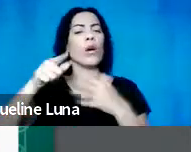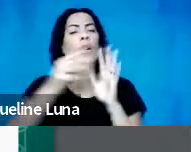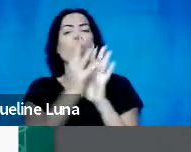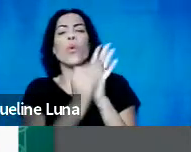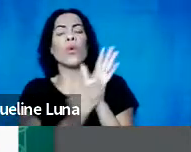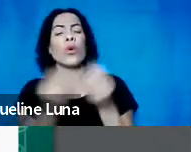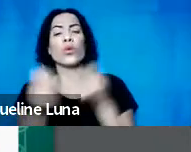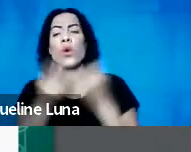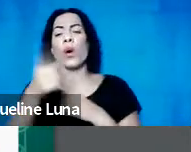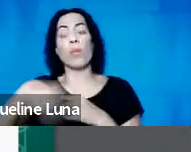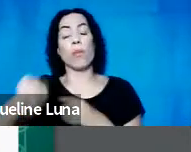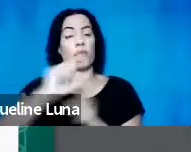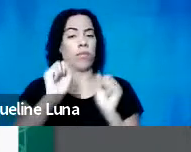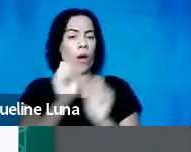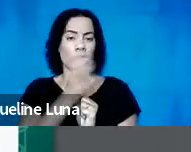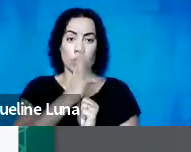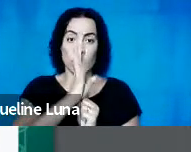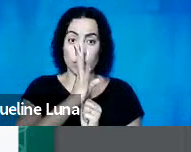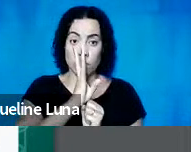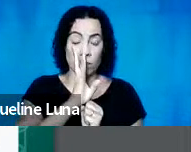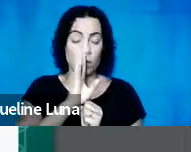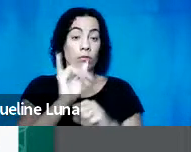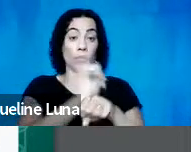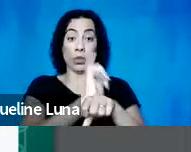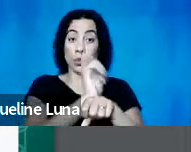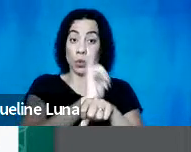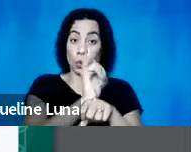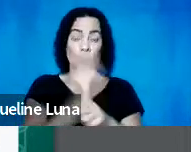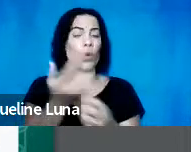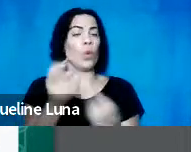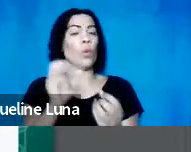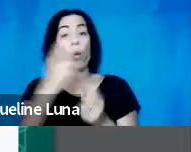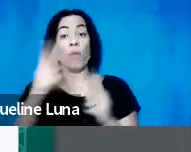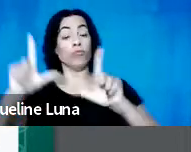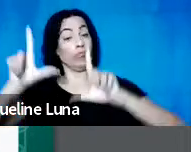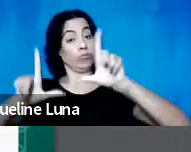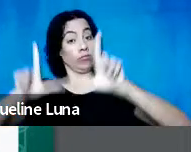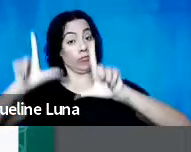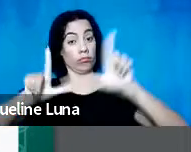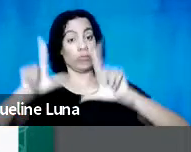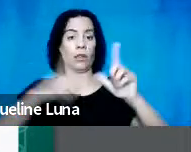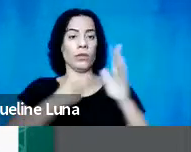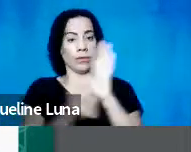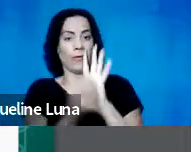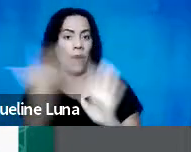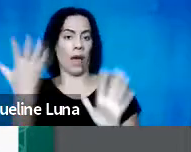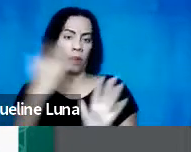podem assistir pelos YouTubes, enfim, ou pelas TVs que eu falei, que são várias.